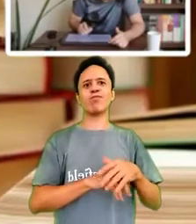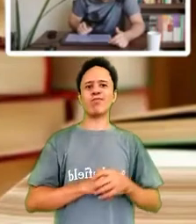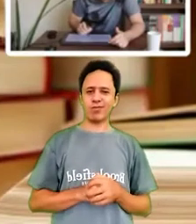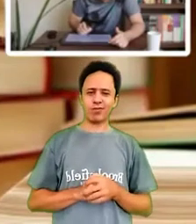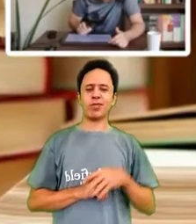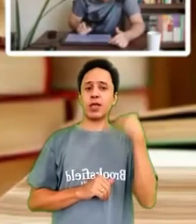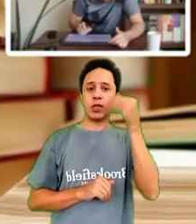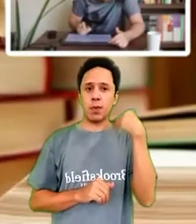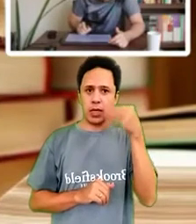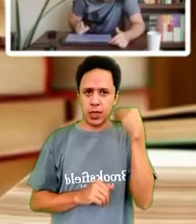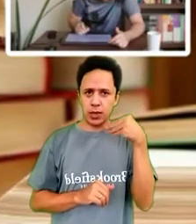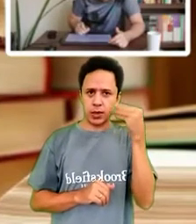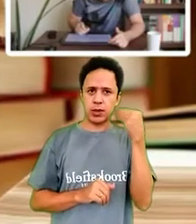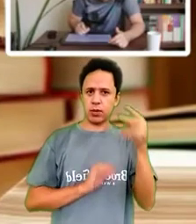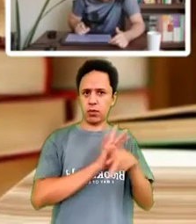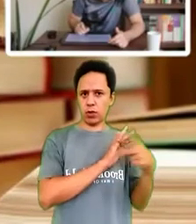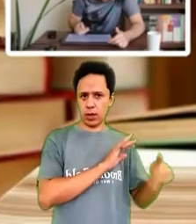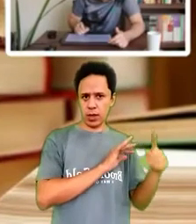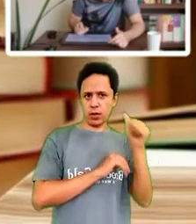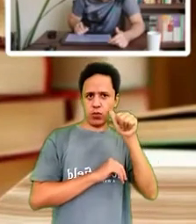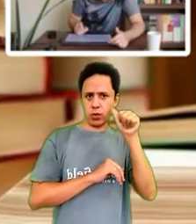A experiência